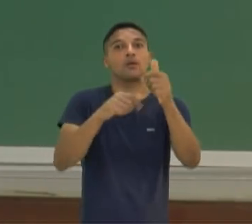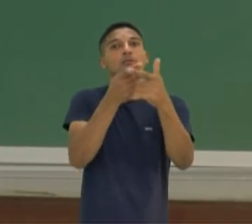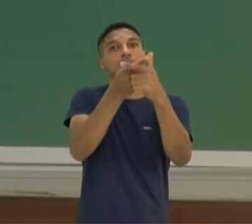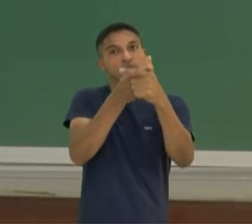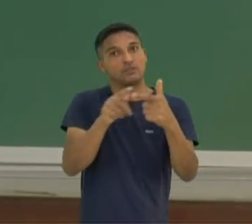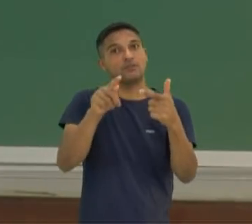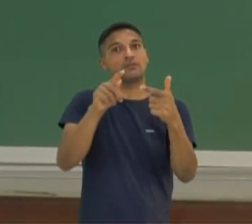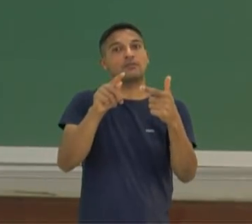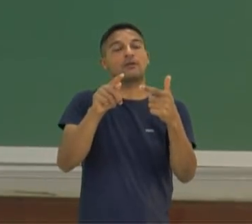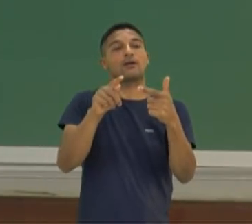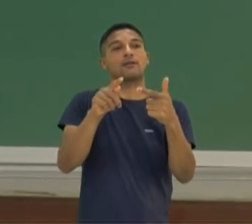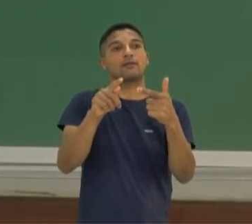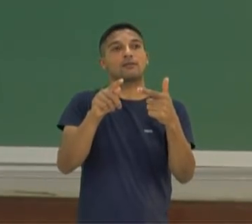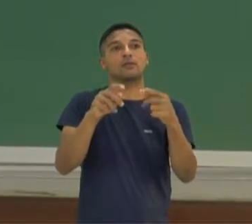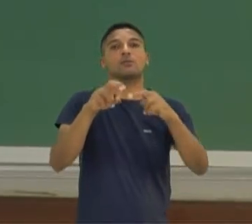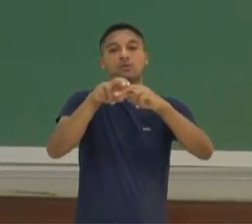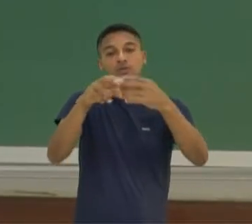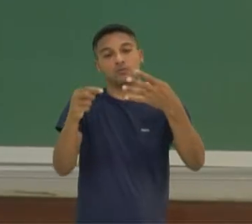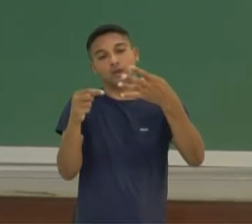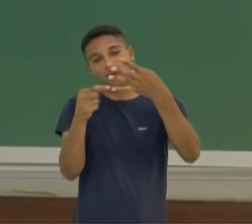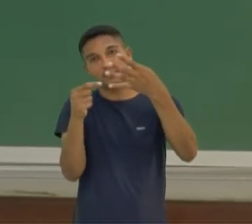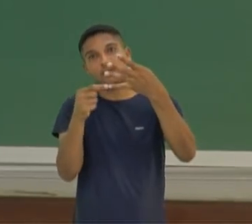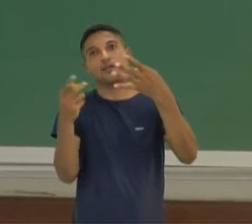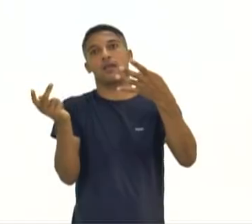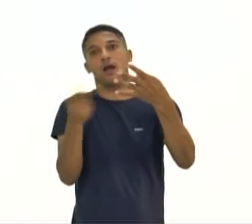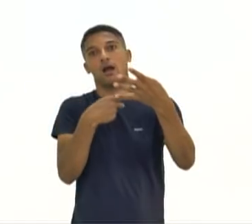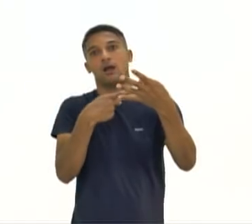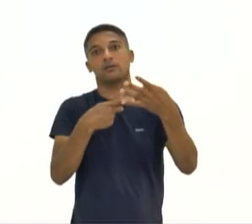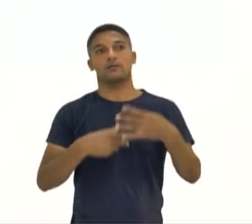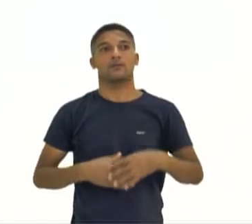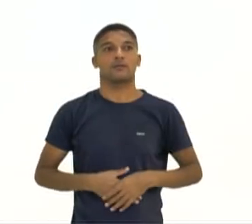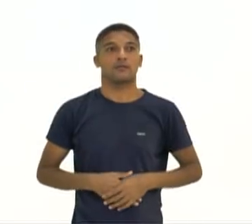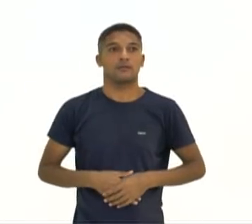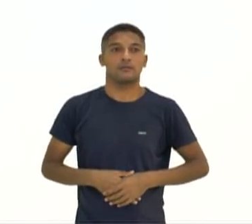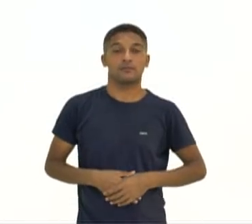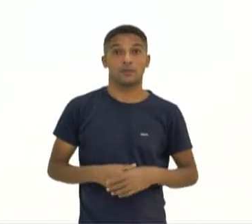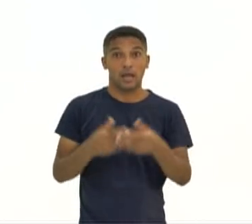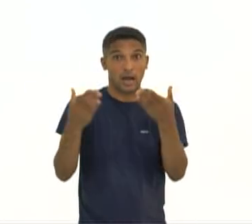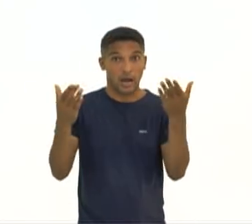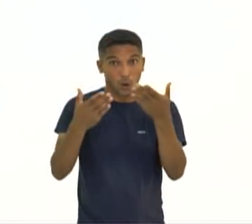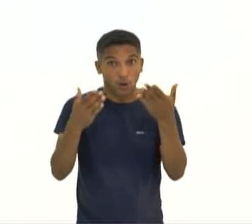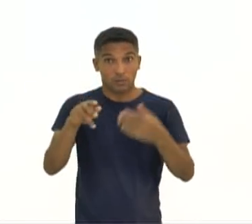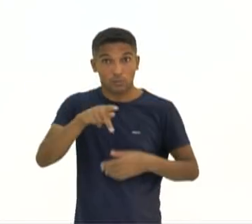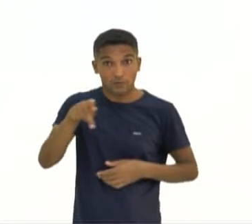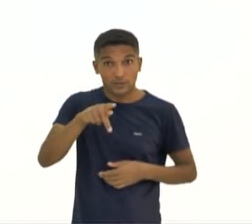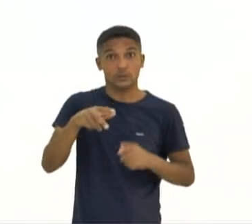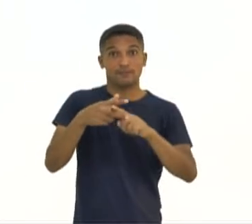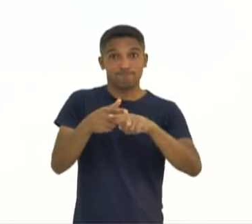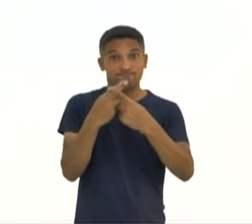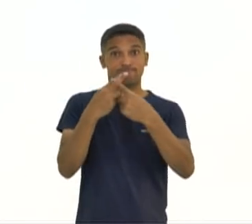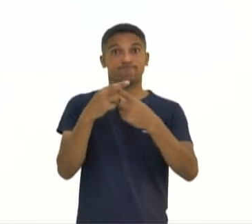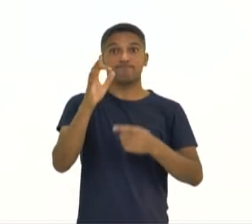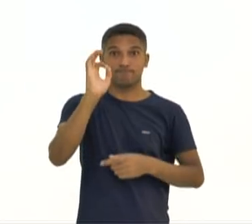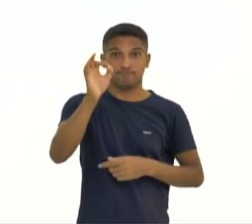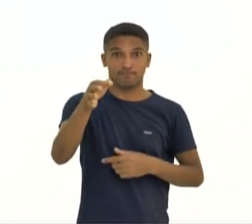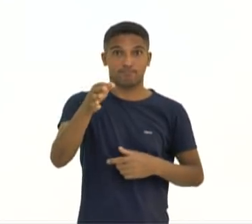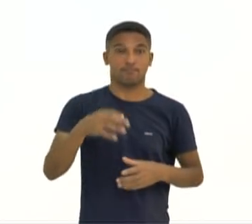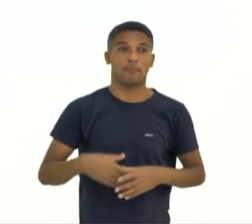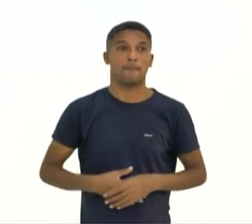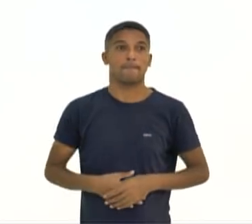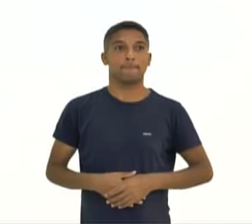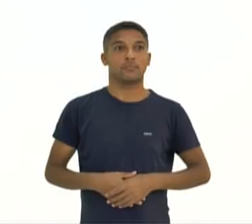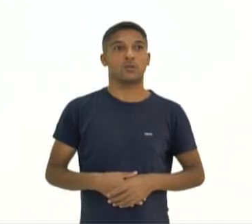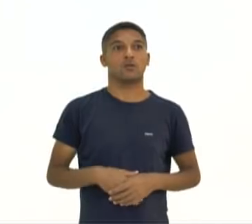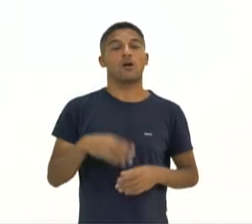Então, o erro está na quarta linha. Vamos fazer a resolução correta, então? Então, aqui